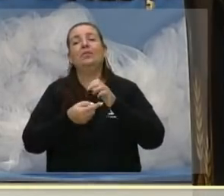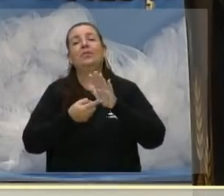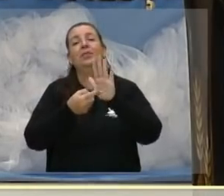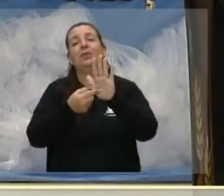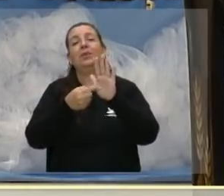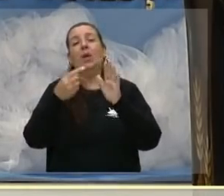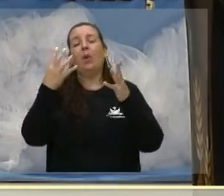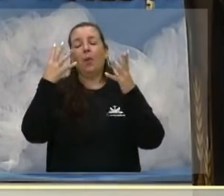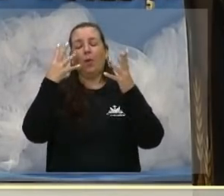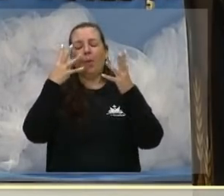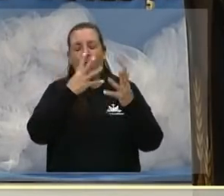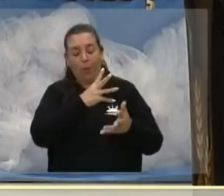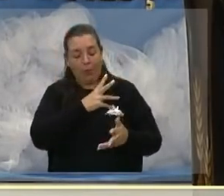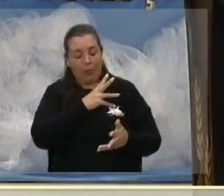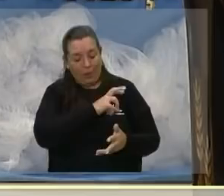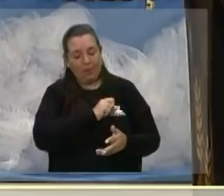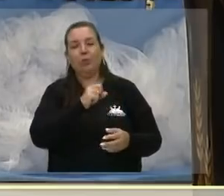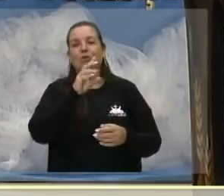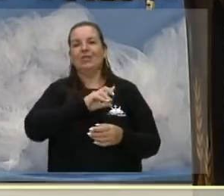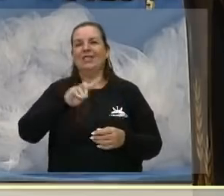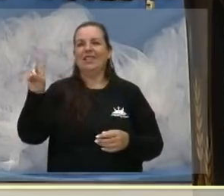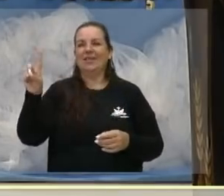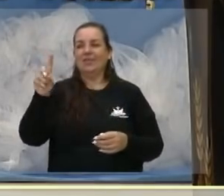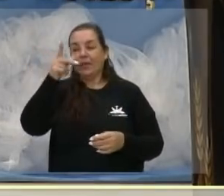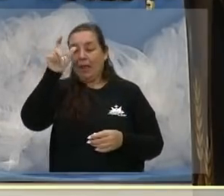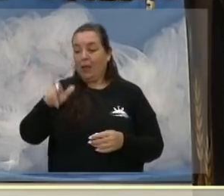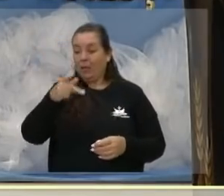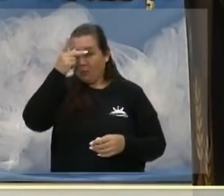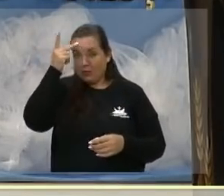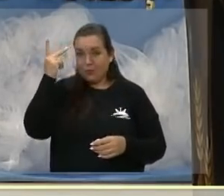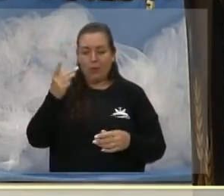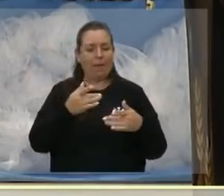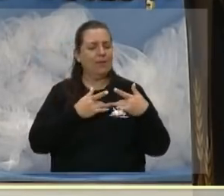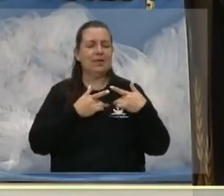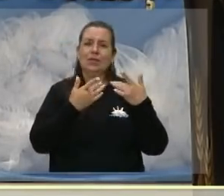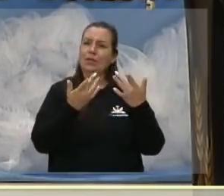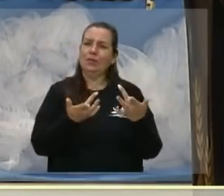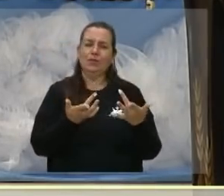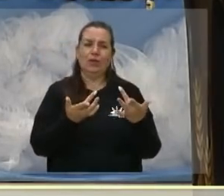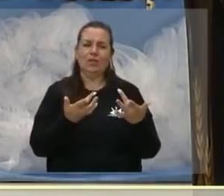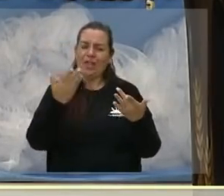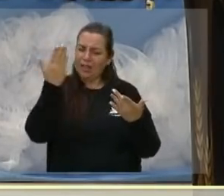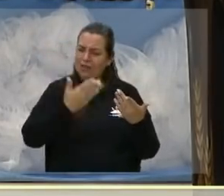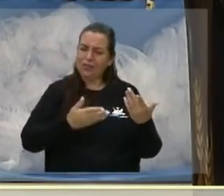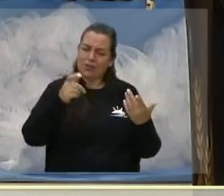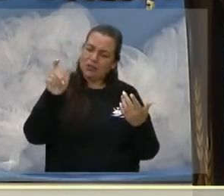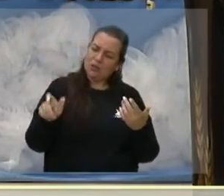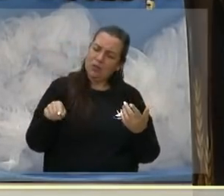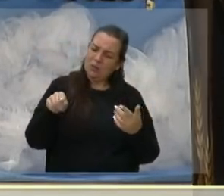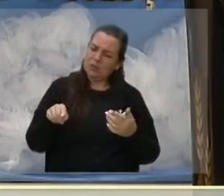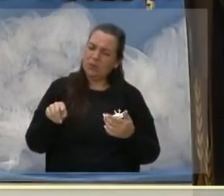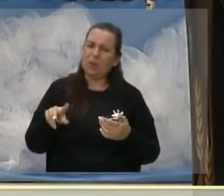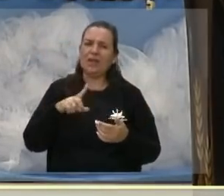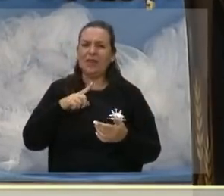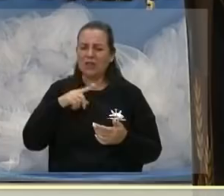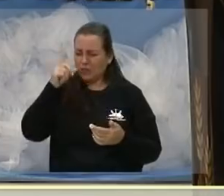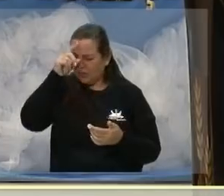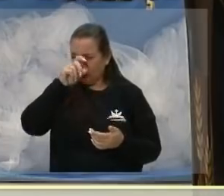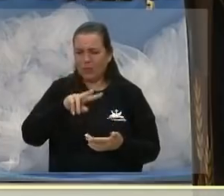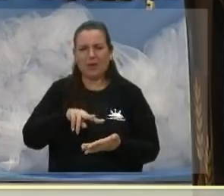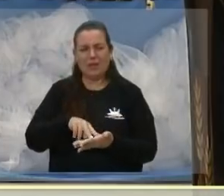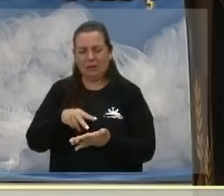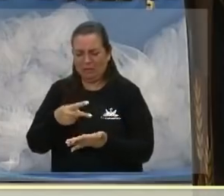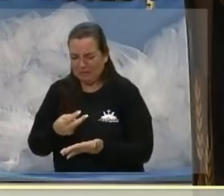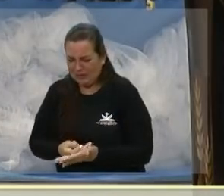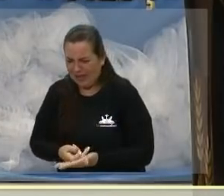deus é uma pessoa misericordiosa que diante de uma pessoa que cai mesmos